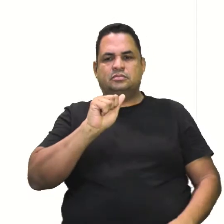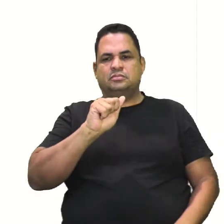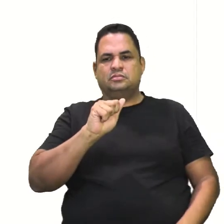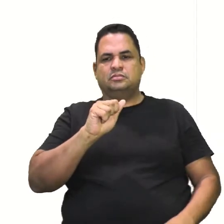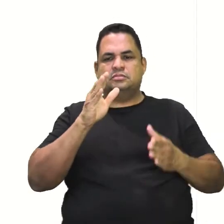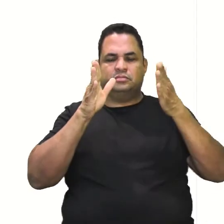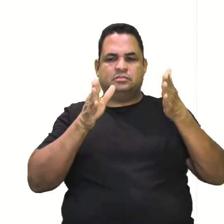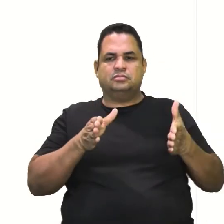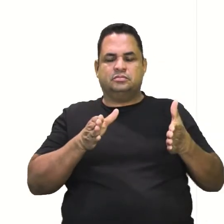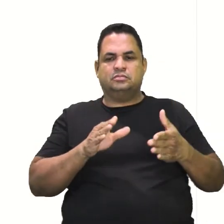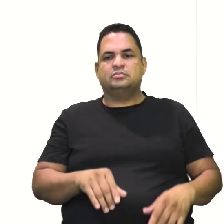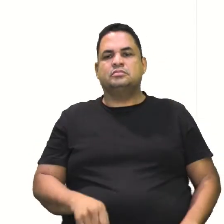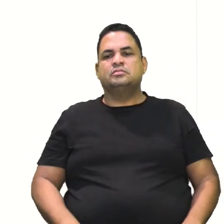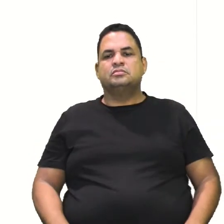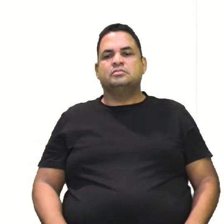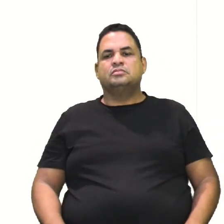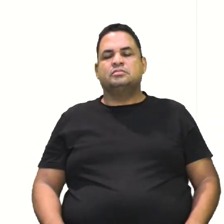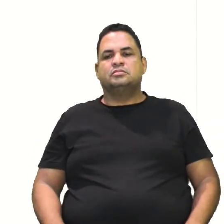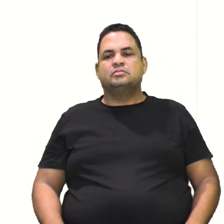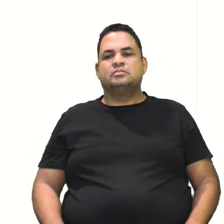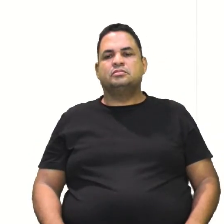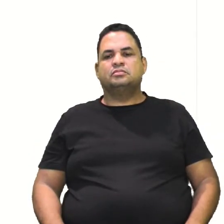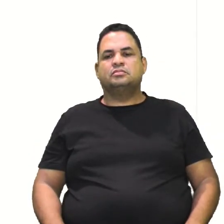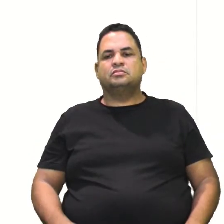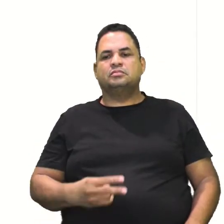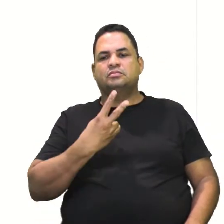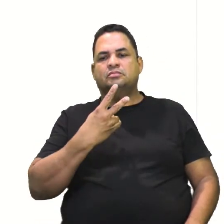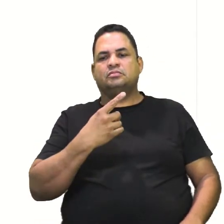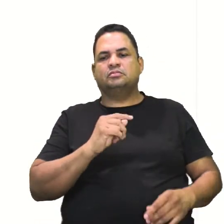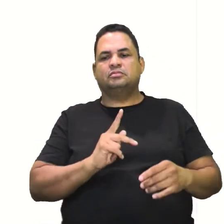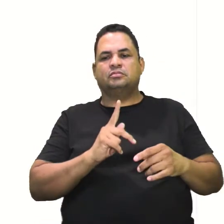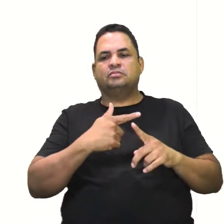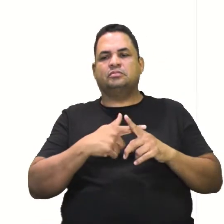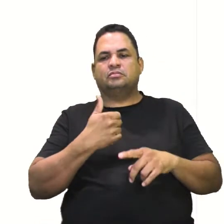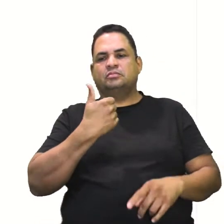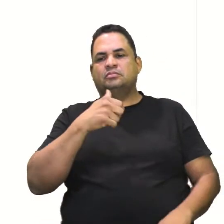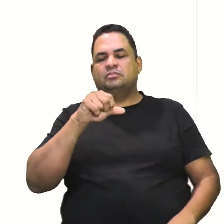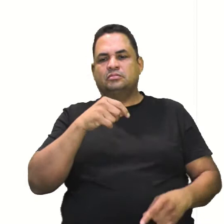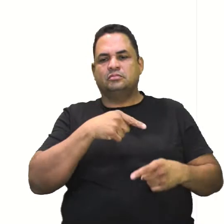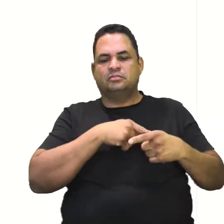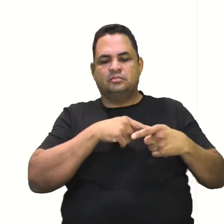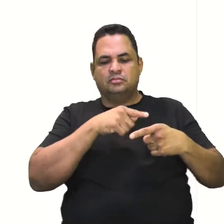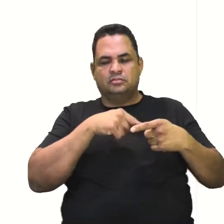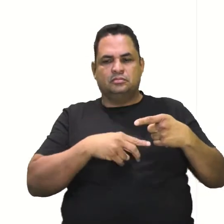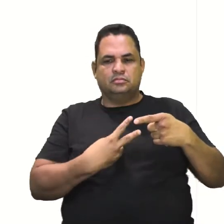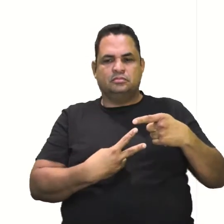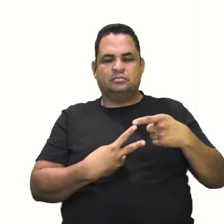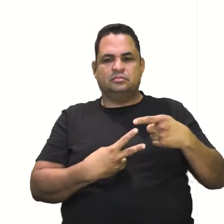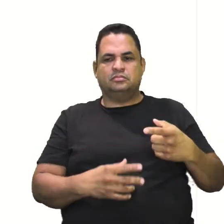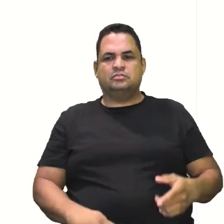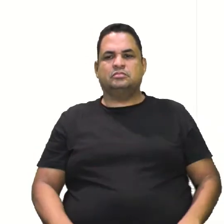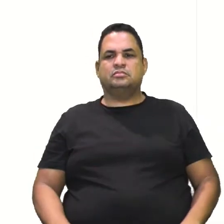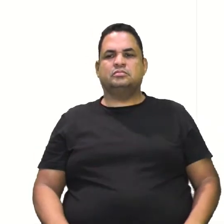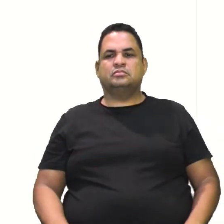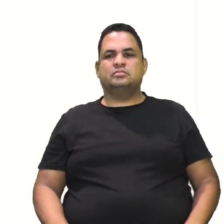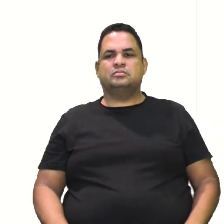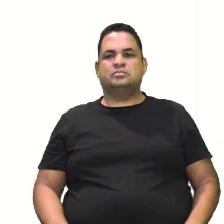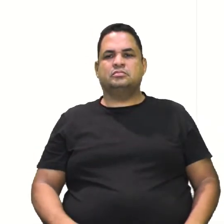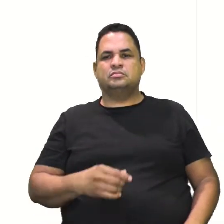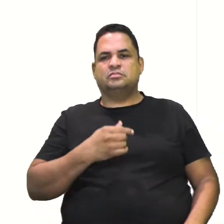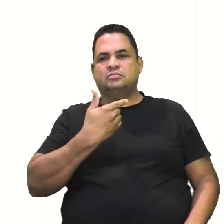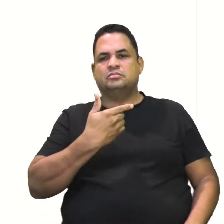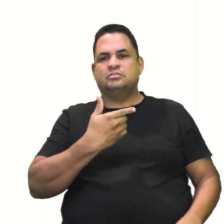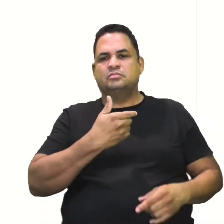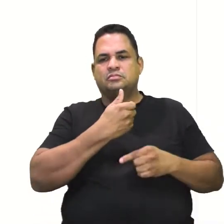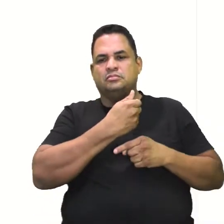pelo módulo do determinante, 2K. ou seja, de 2K mais 19 sobre 2. A área é quanto?